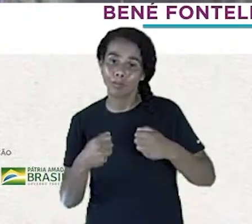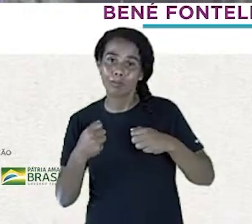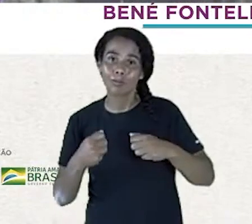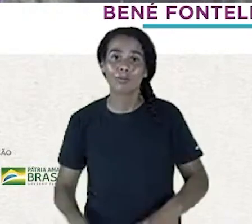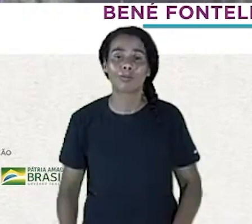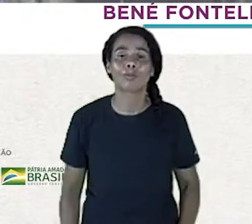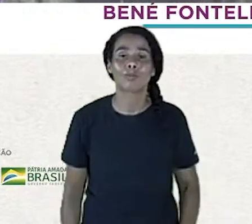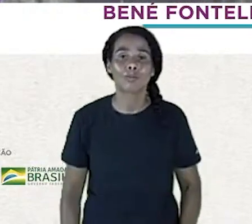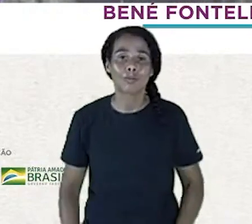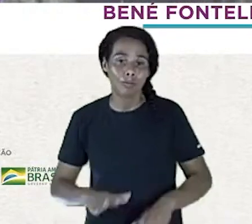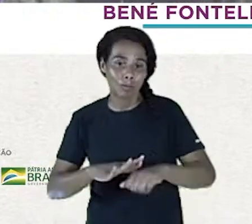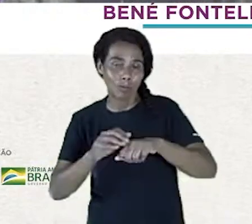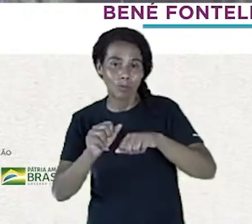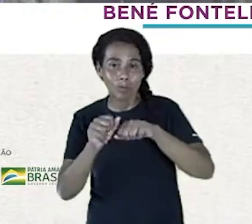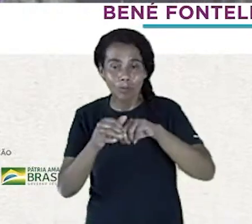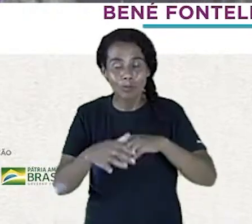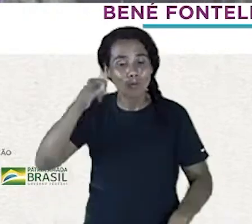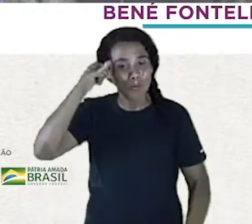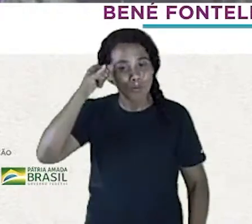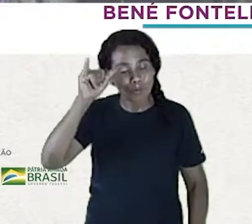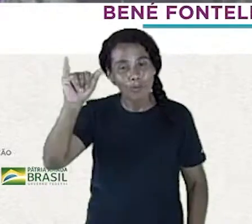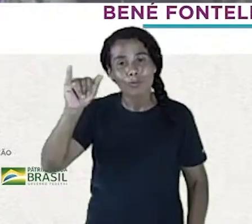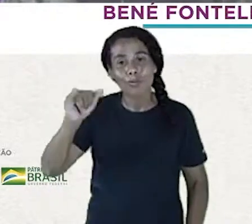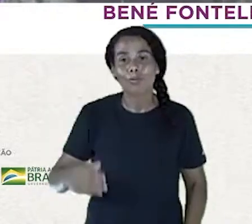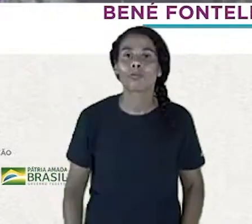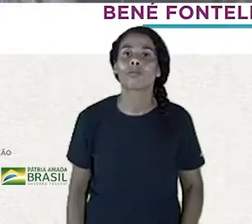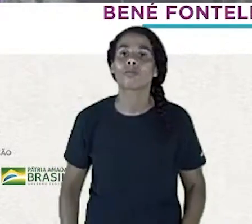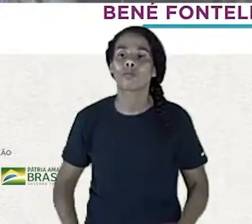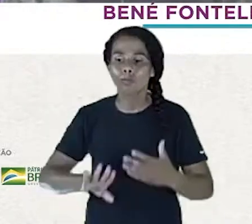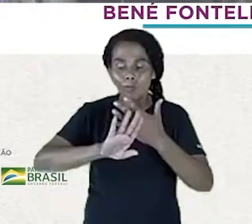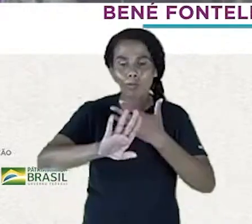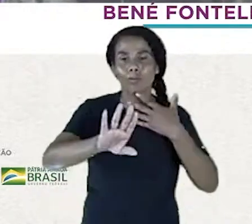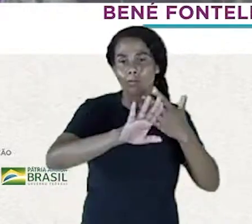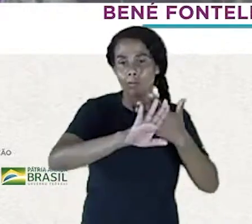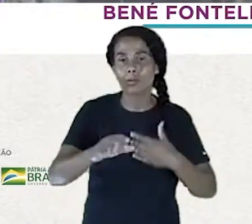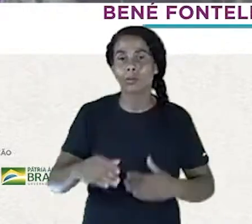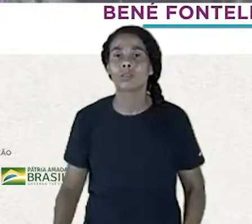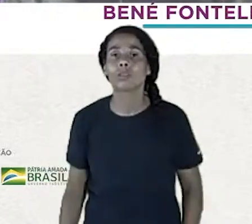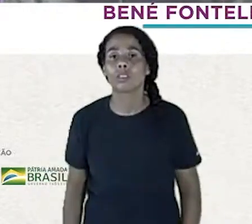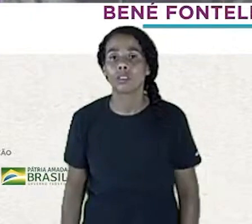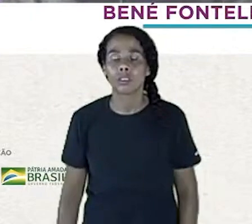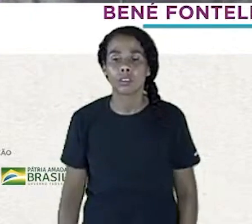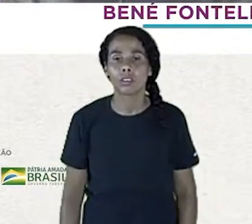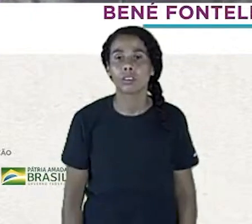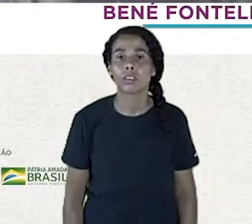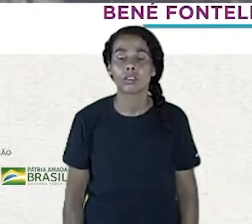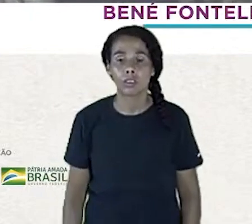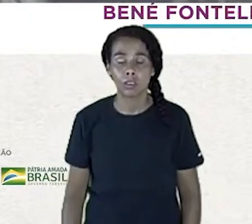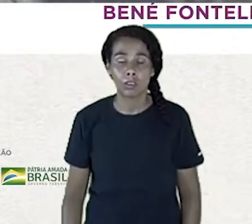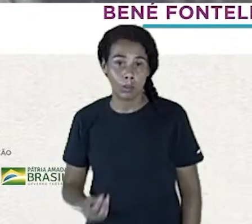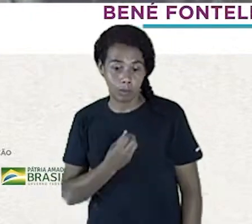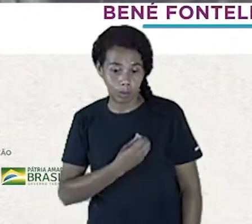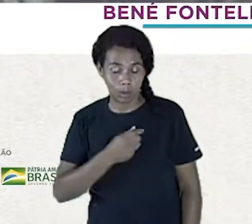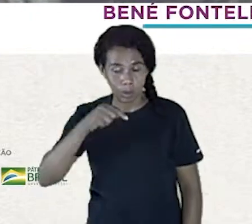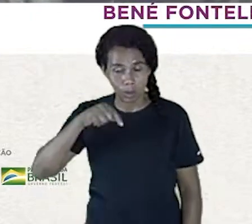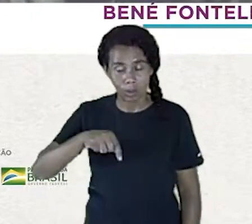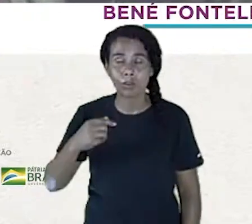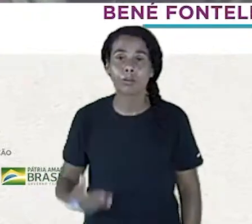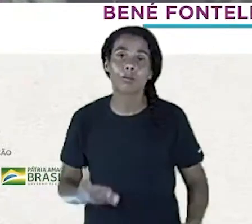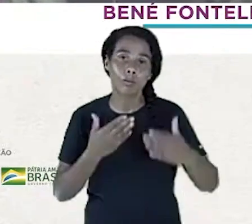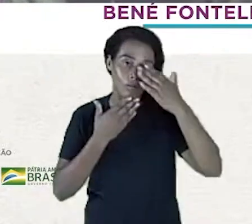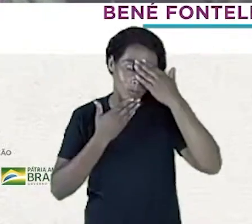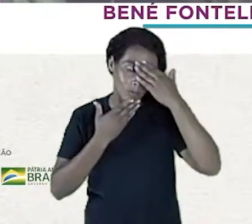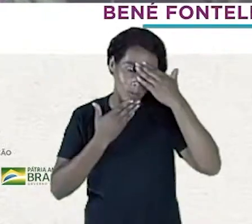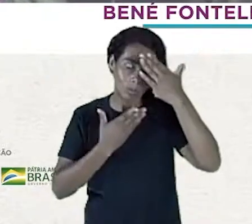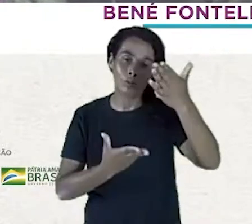coisa absolutamente compulsória, né? Não é, estamos aqui obrigados, não estamos porque queremos, digamos assim, senão estaríamos de